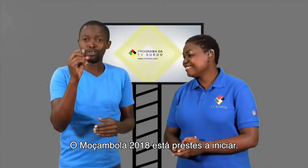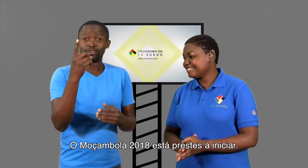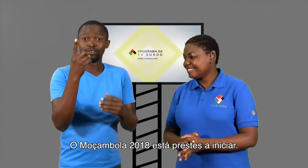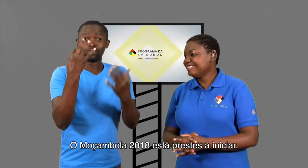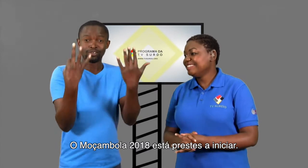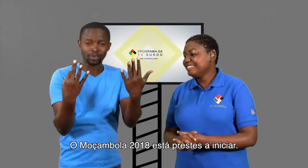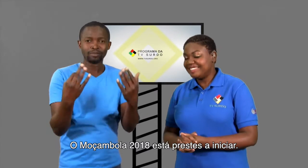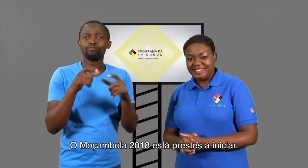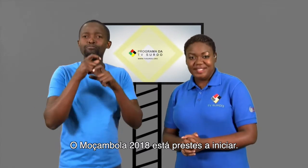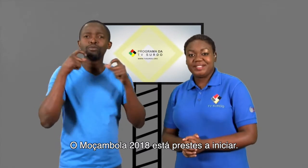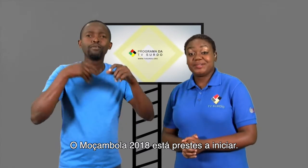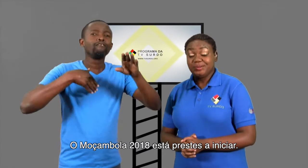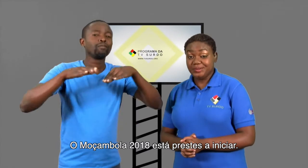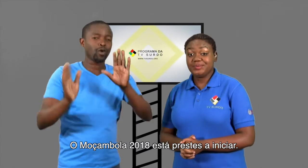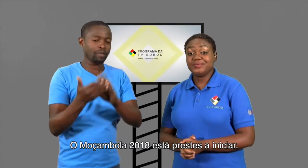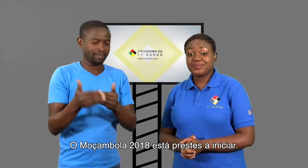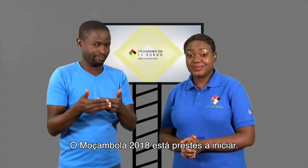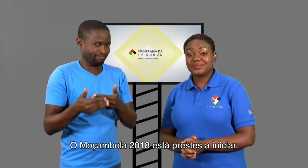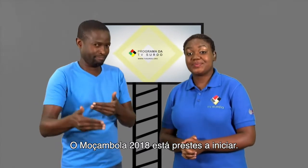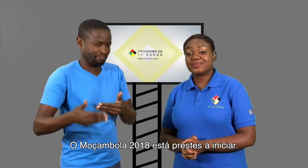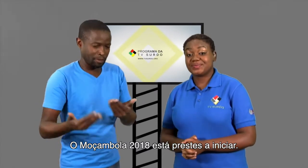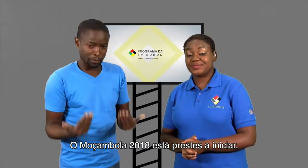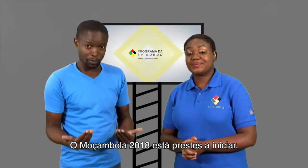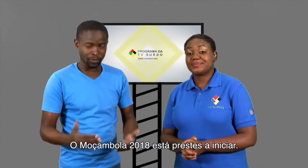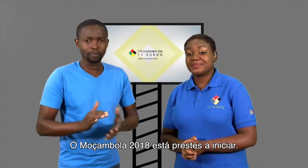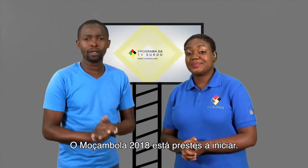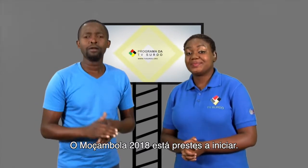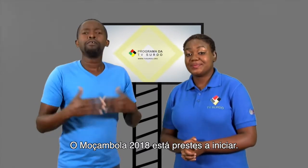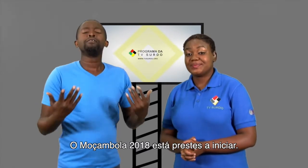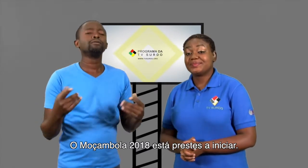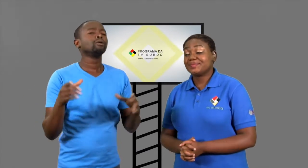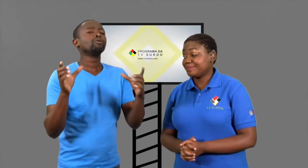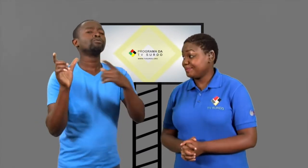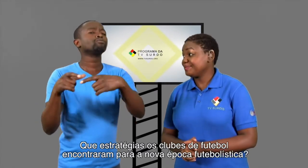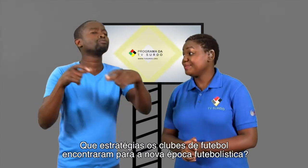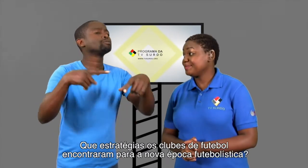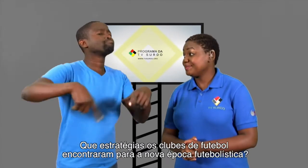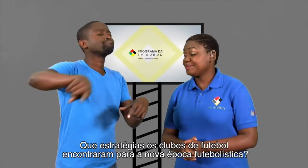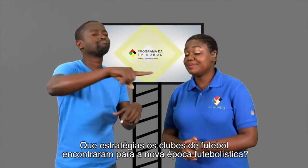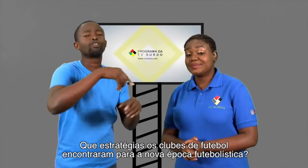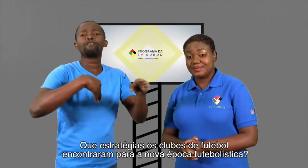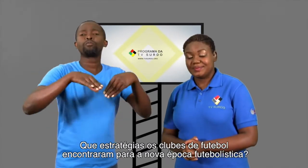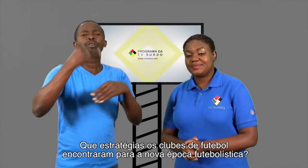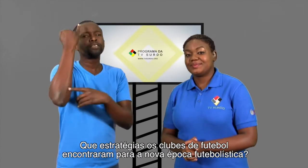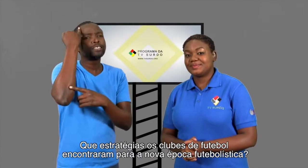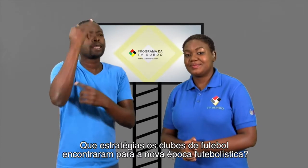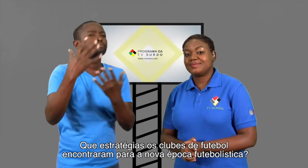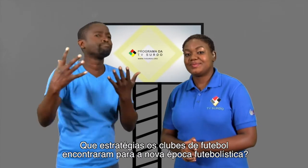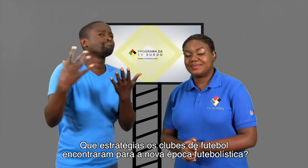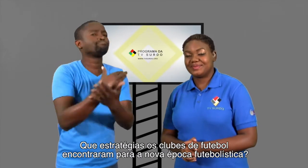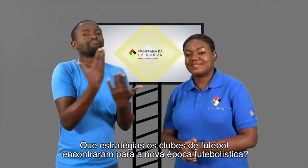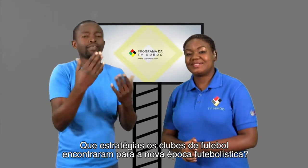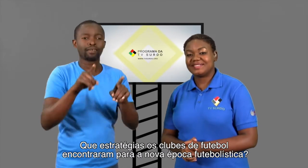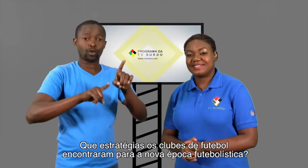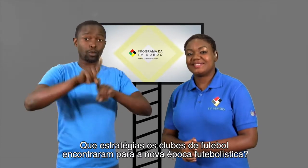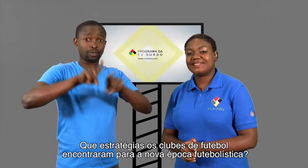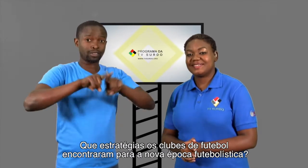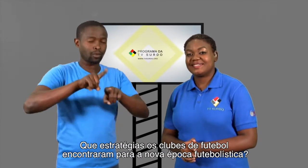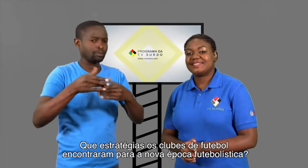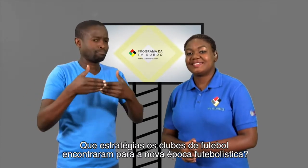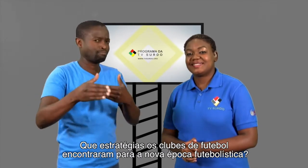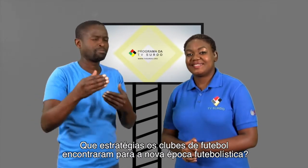O Moçambola 2018 está prestes a iniciar. Que estratégias os clubes de futebol encontraram para a nova